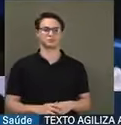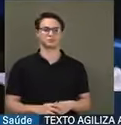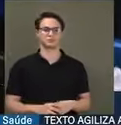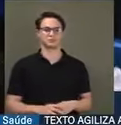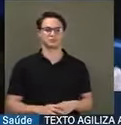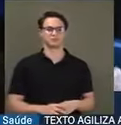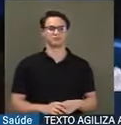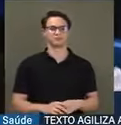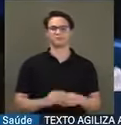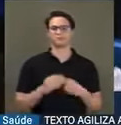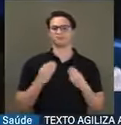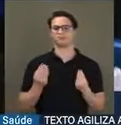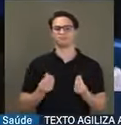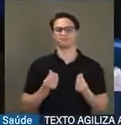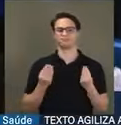está insustentável